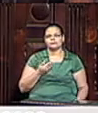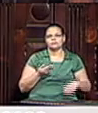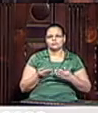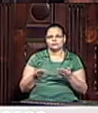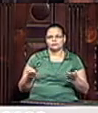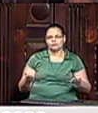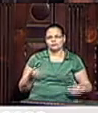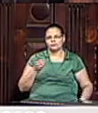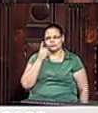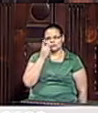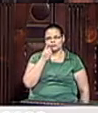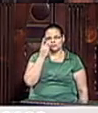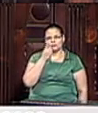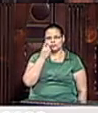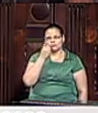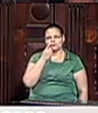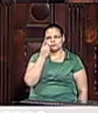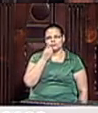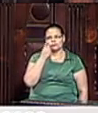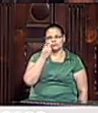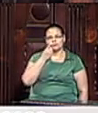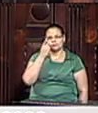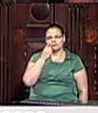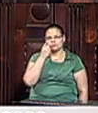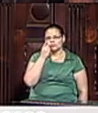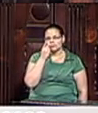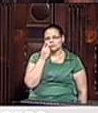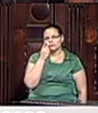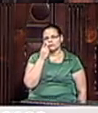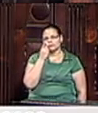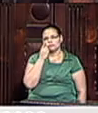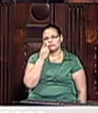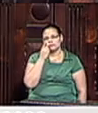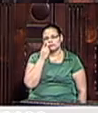senhoras e senhores deputados,